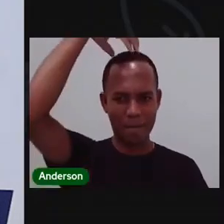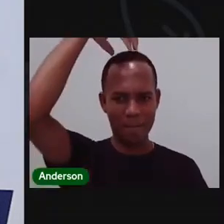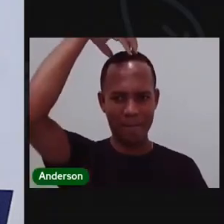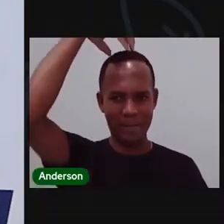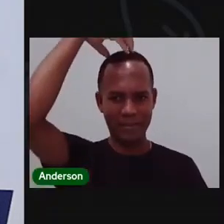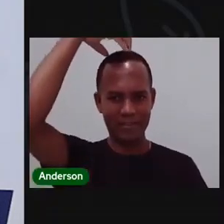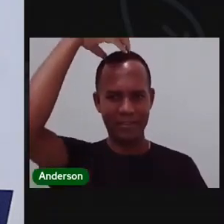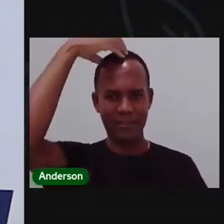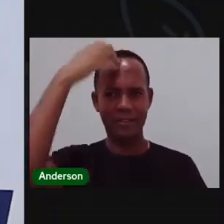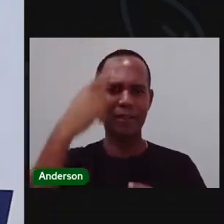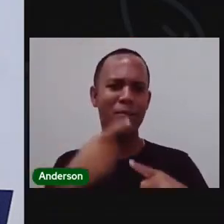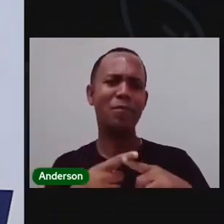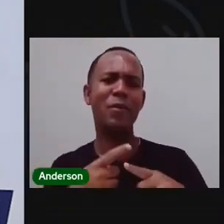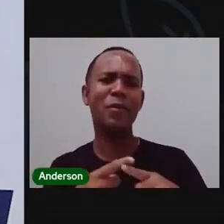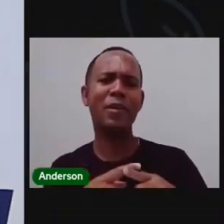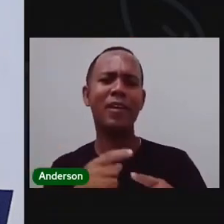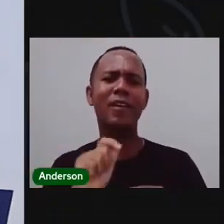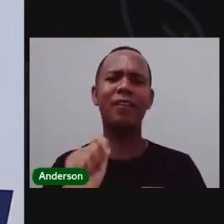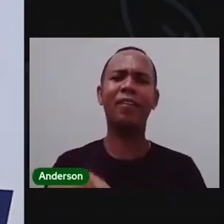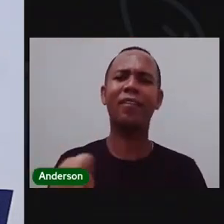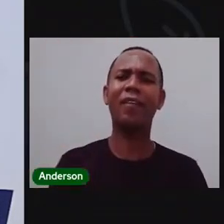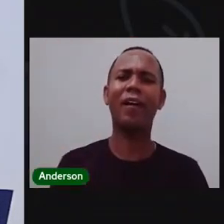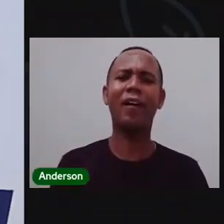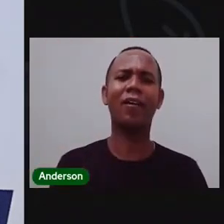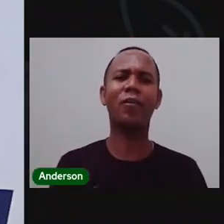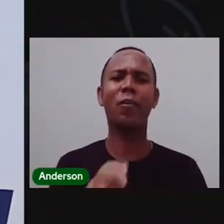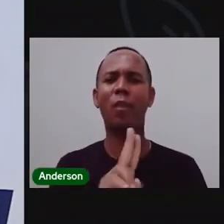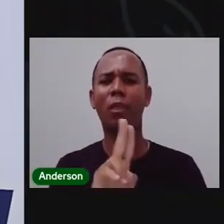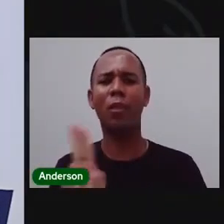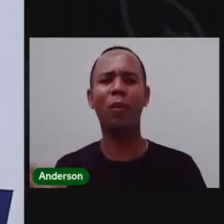nome de Princesa do Sertão? Vamos então